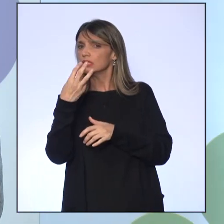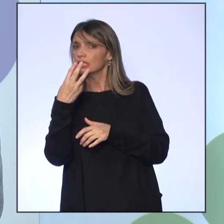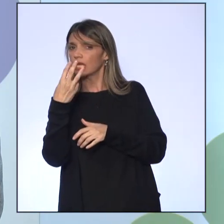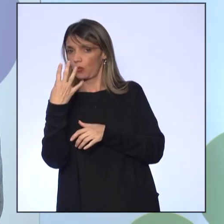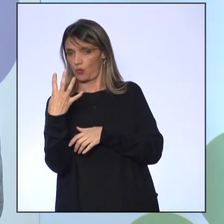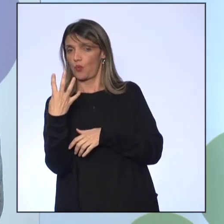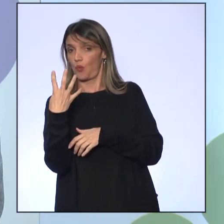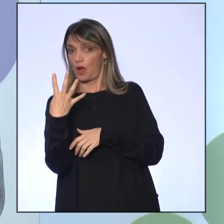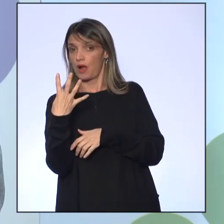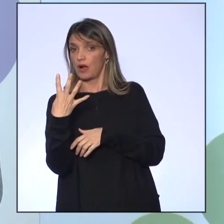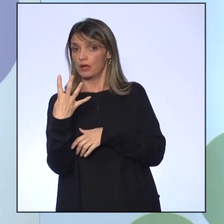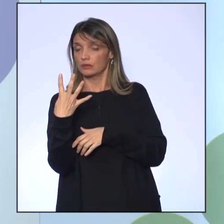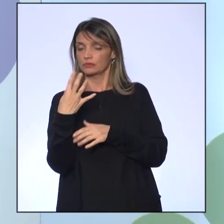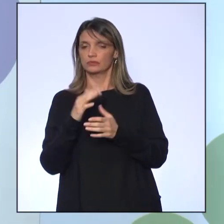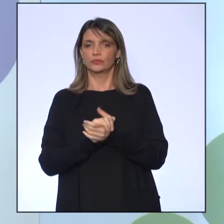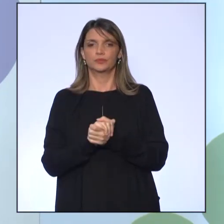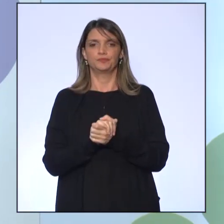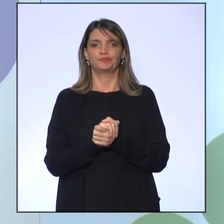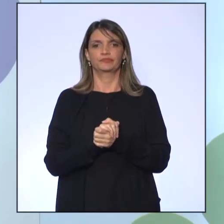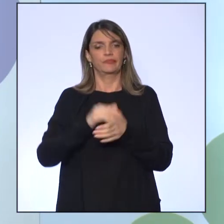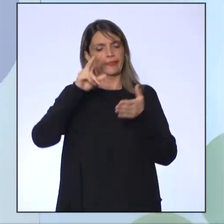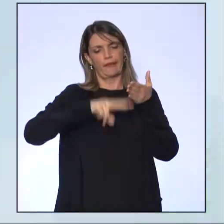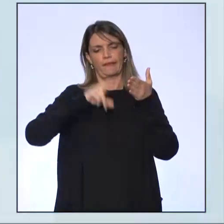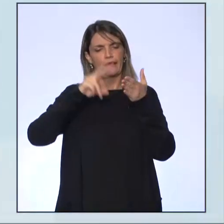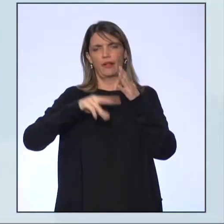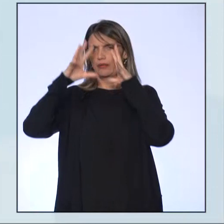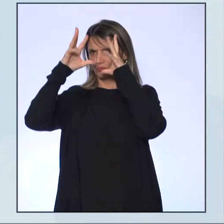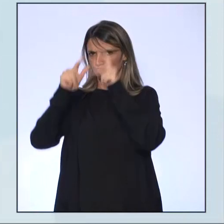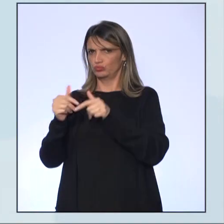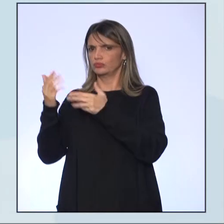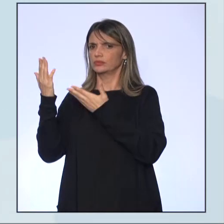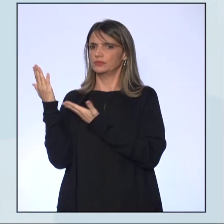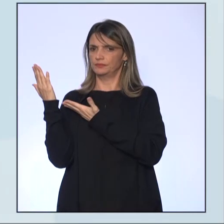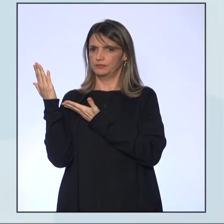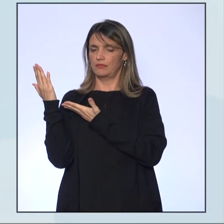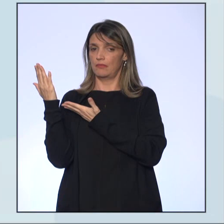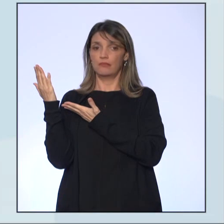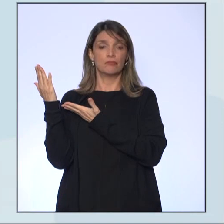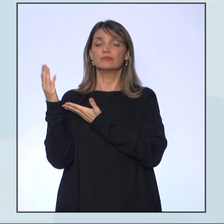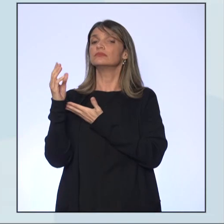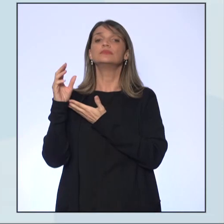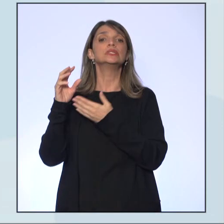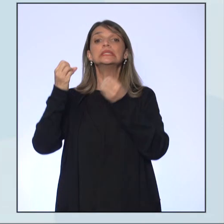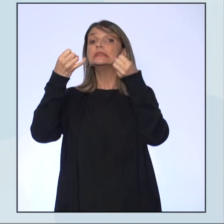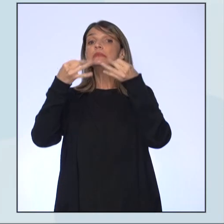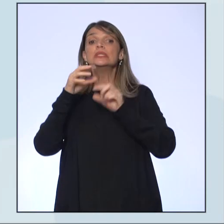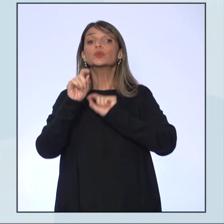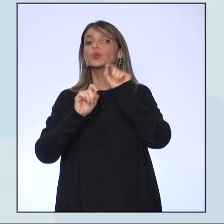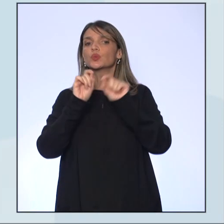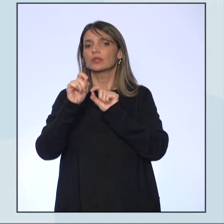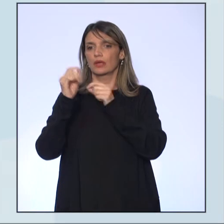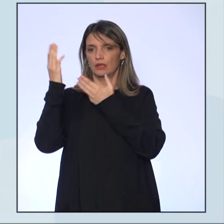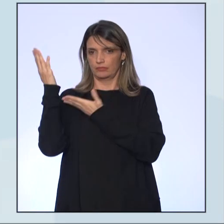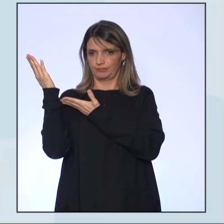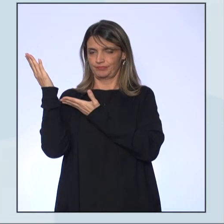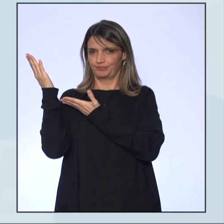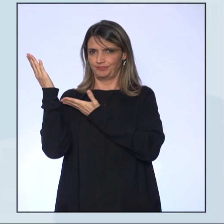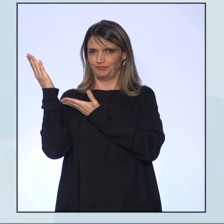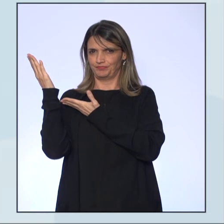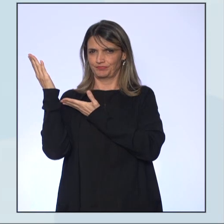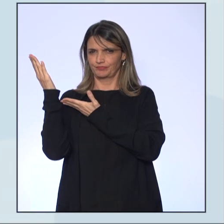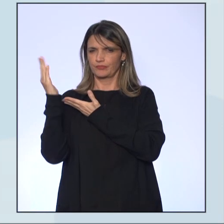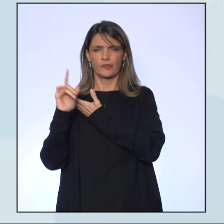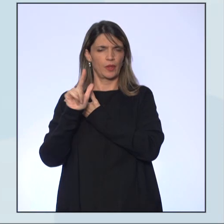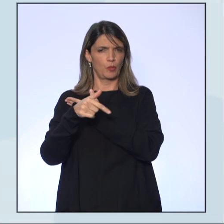tela para vocês. Eu não vou ler tudo, né? Mas em linhas gerais, o que está dizendo aí é que a partir